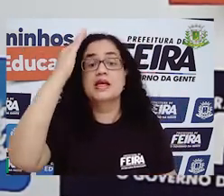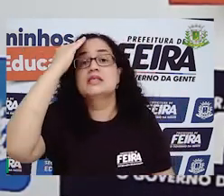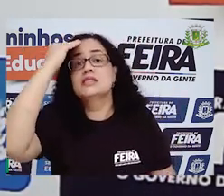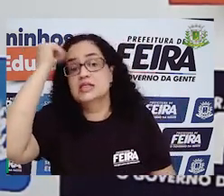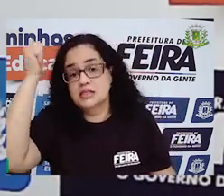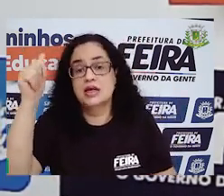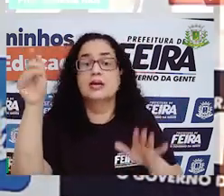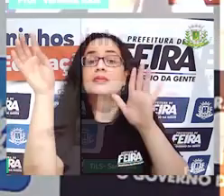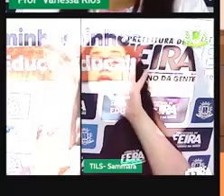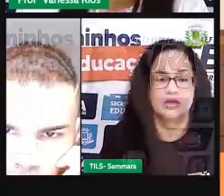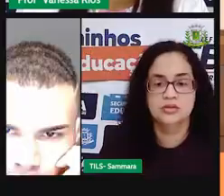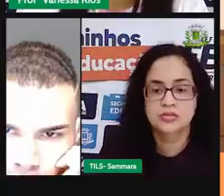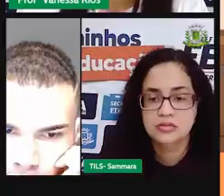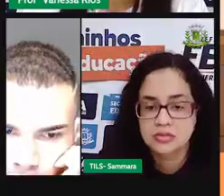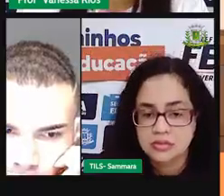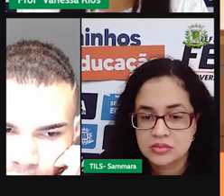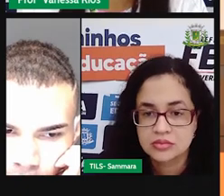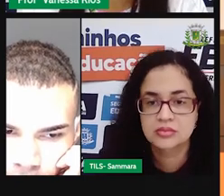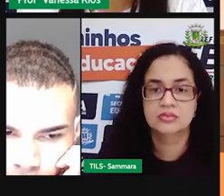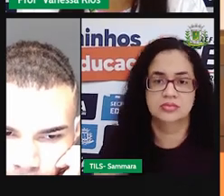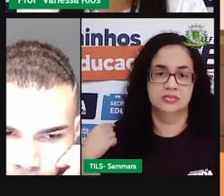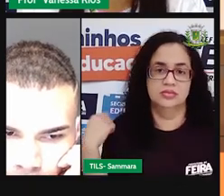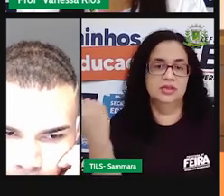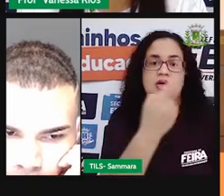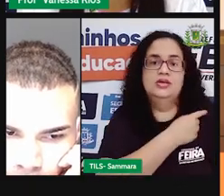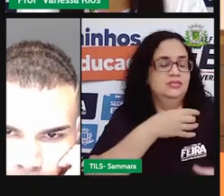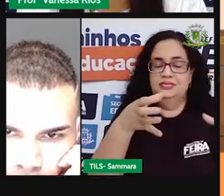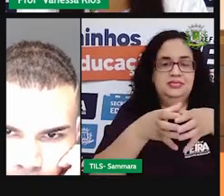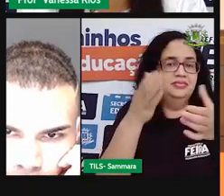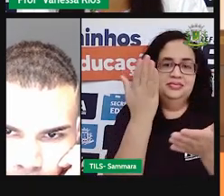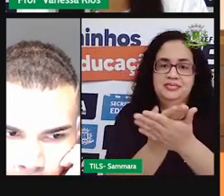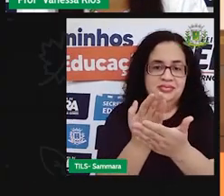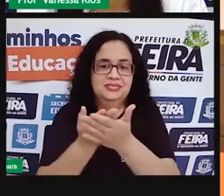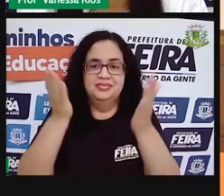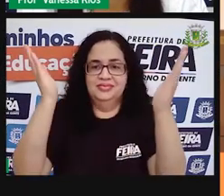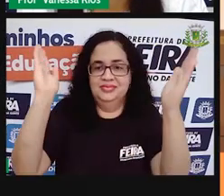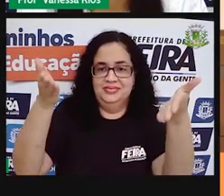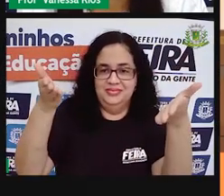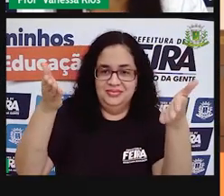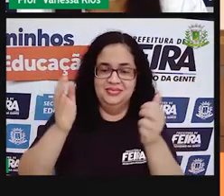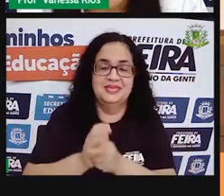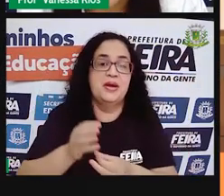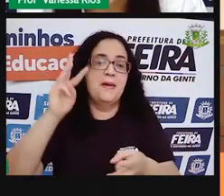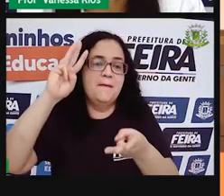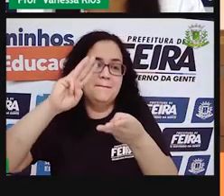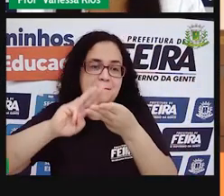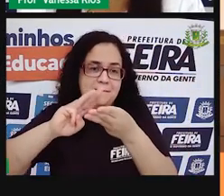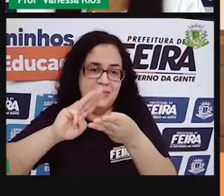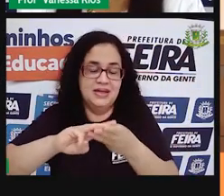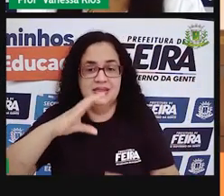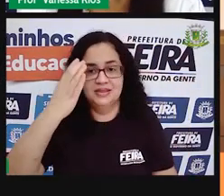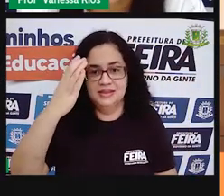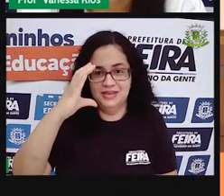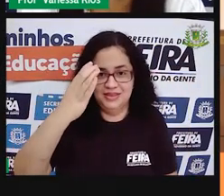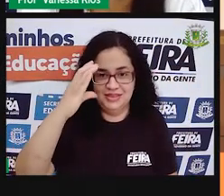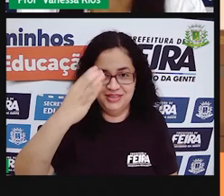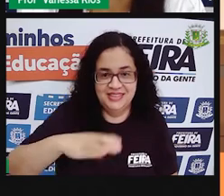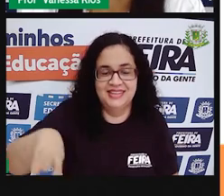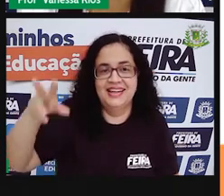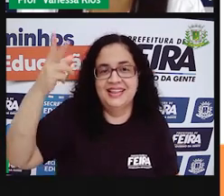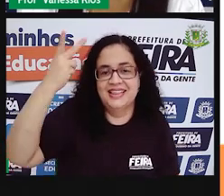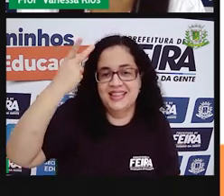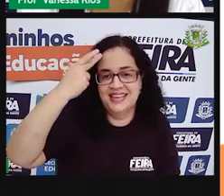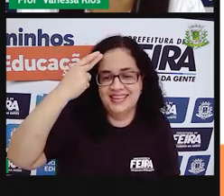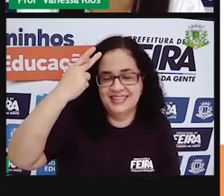que estudaremos? Pois é, turma, nossa aula agora é de matemática e ciências